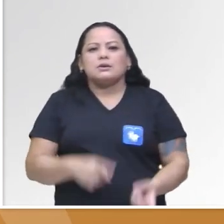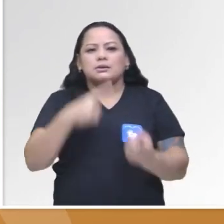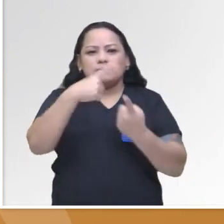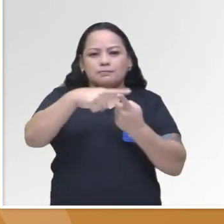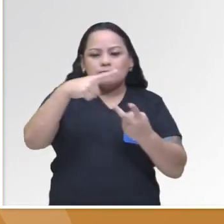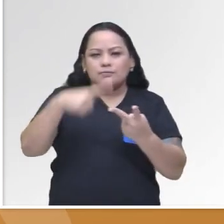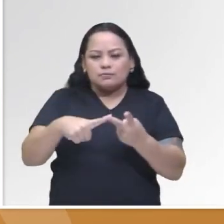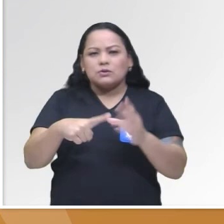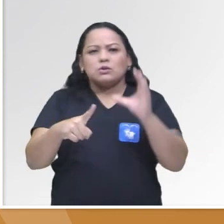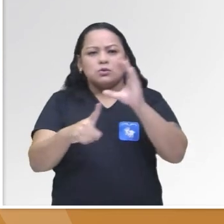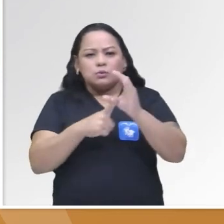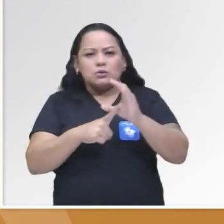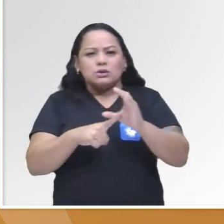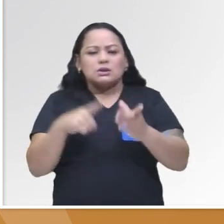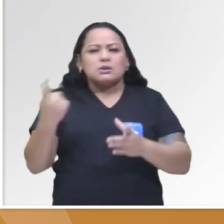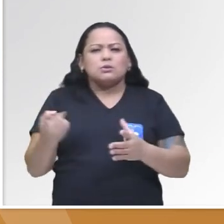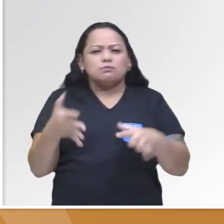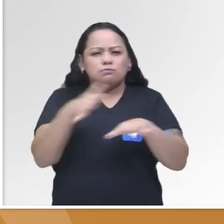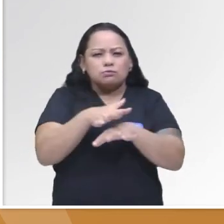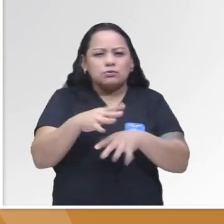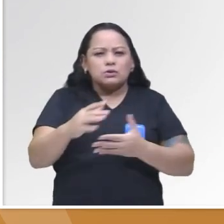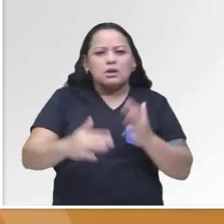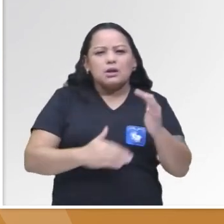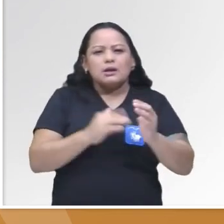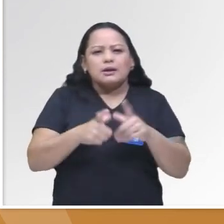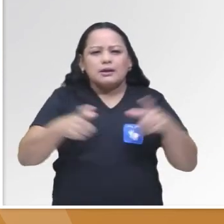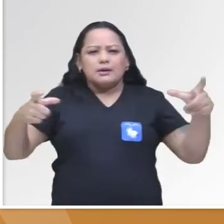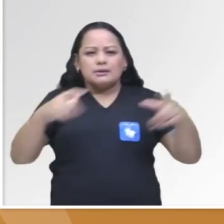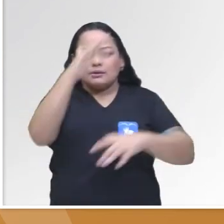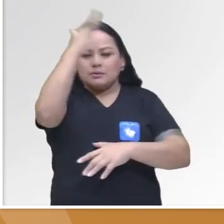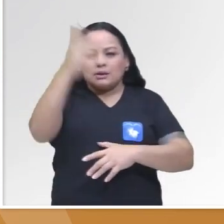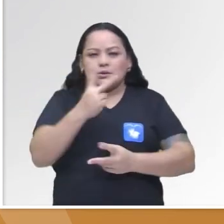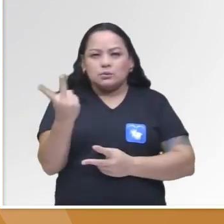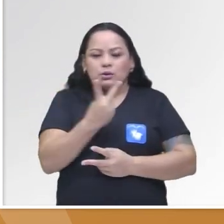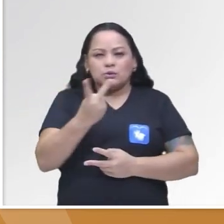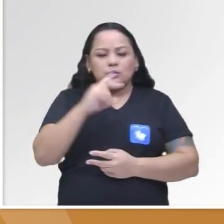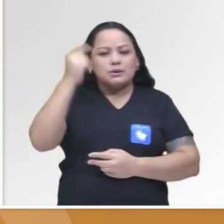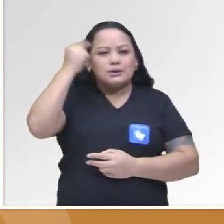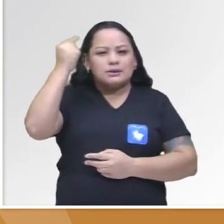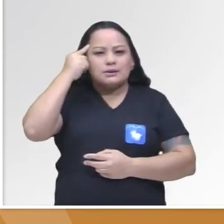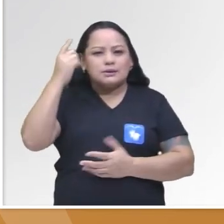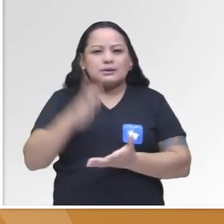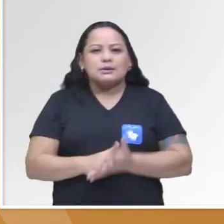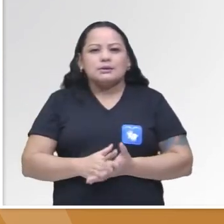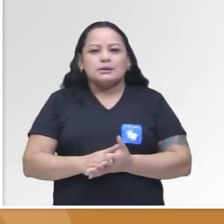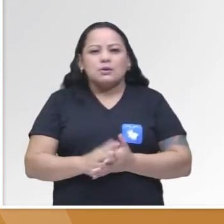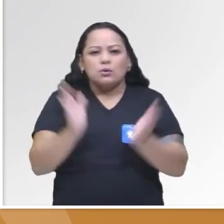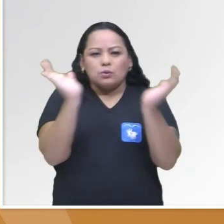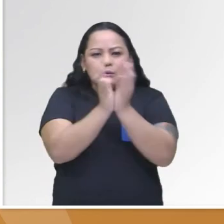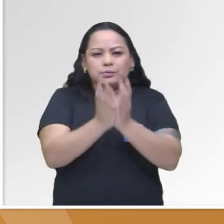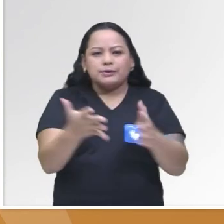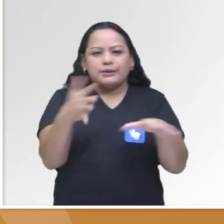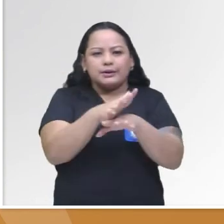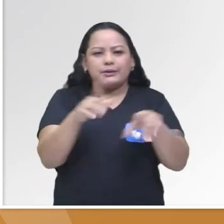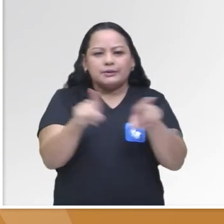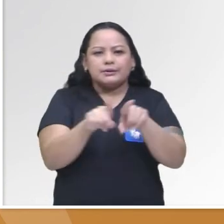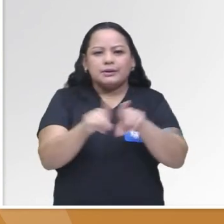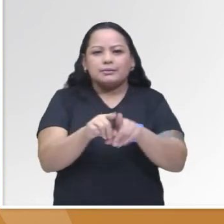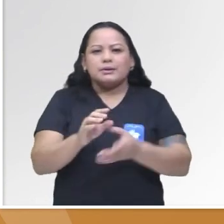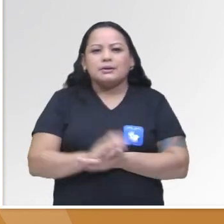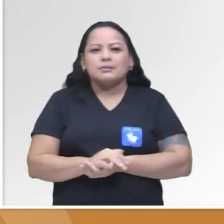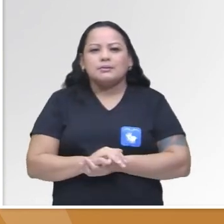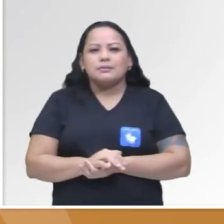dos comunistas. Cresceram no Brasil duas correntes ideológicas, a Ação Integralista Brasileira e a Aliança